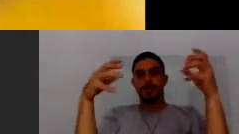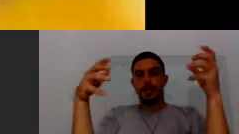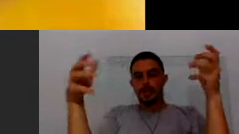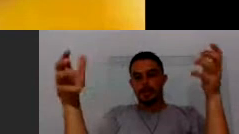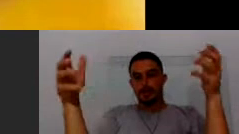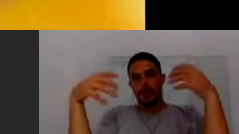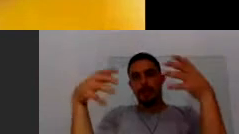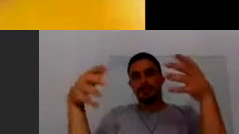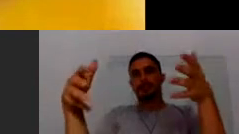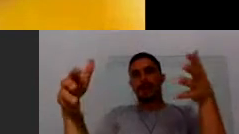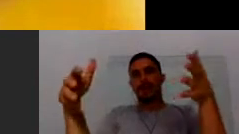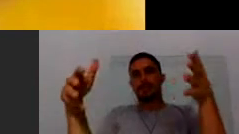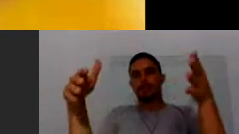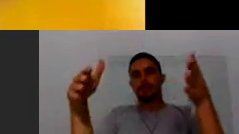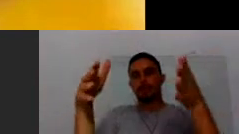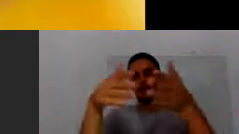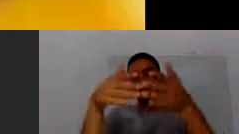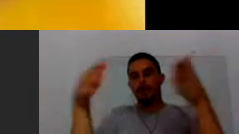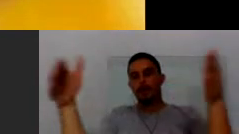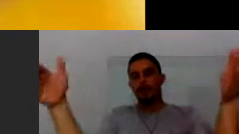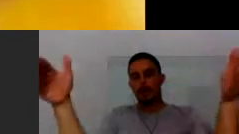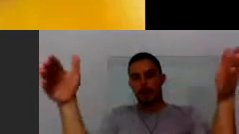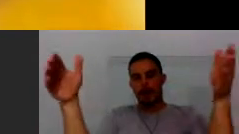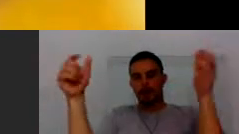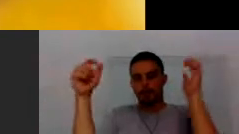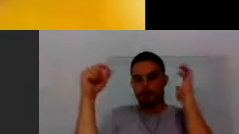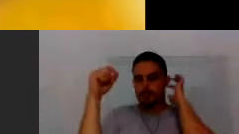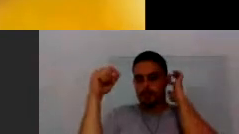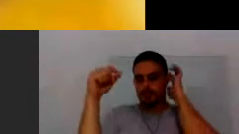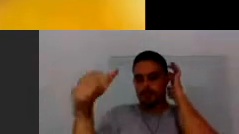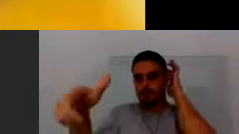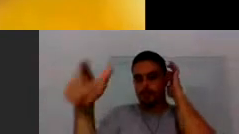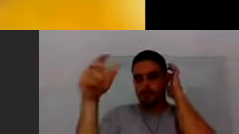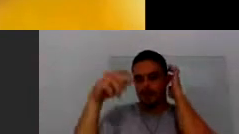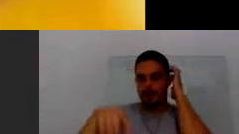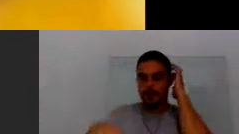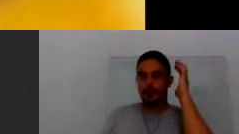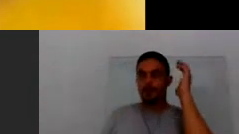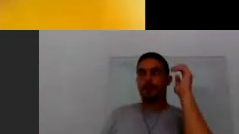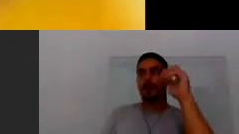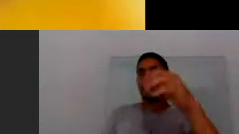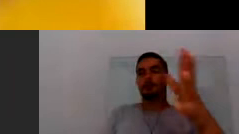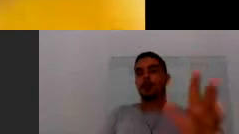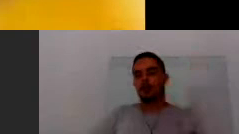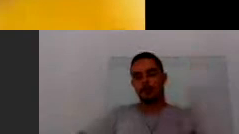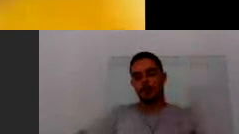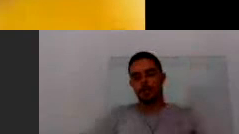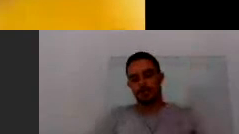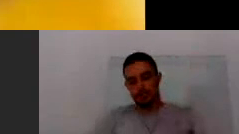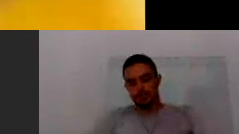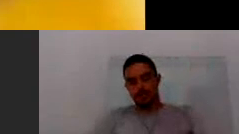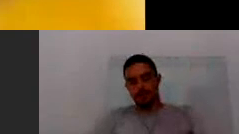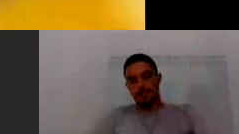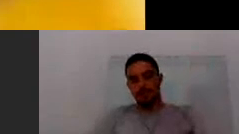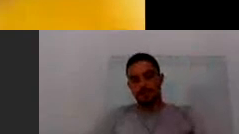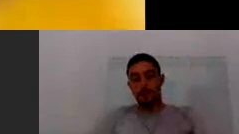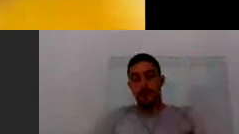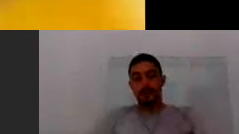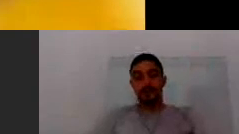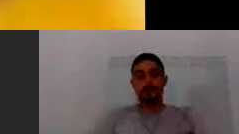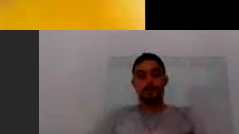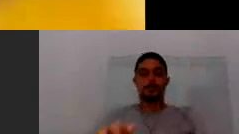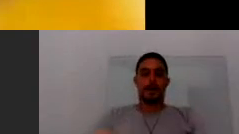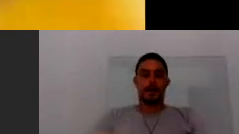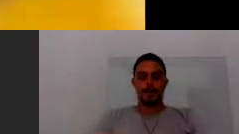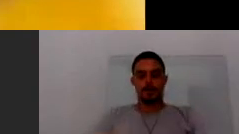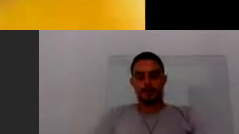que, para esses casos, por exemplo, se eu não retenho água, ou seja, se vocês vão elaborar um projeto de um sistema de irrigação em